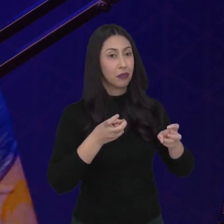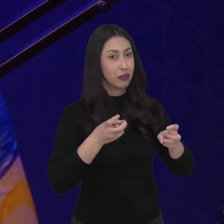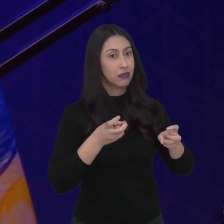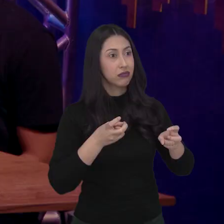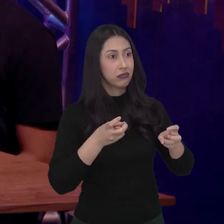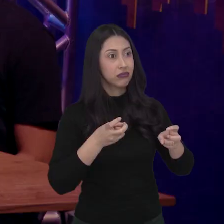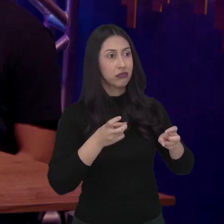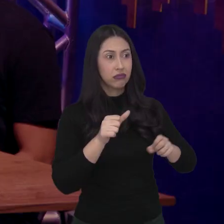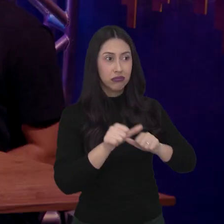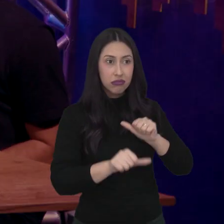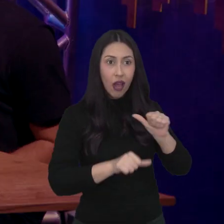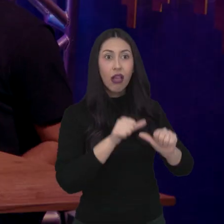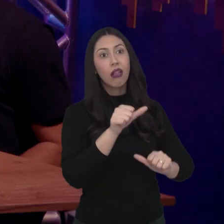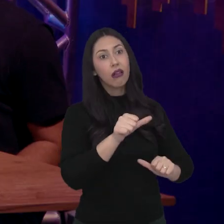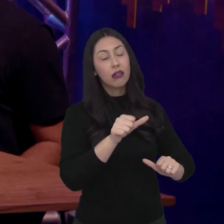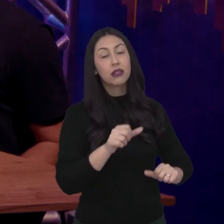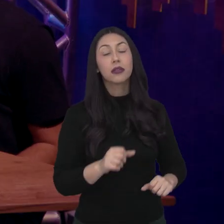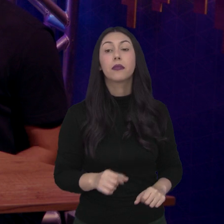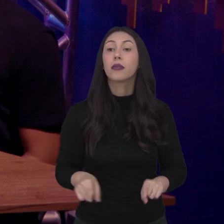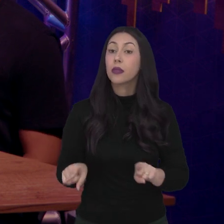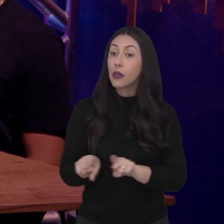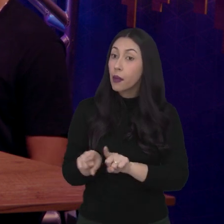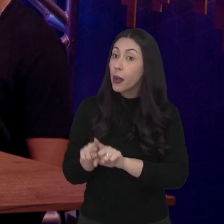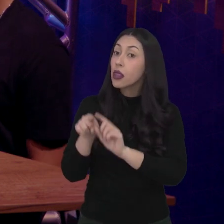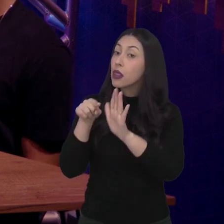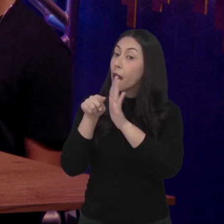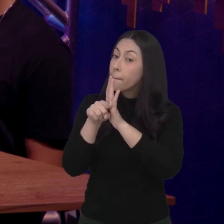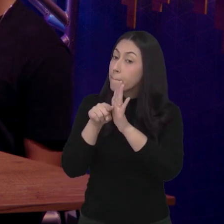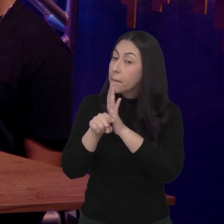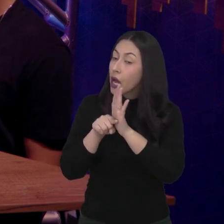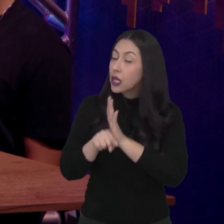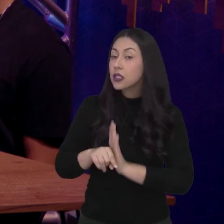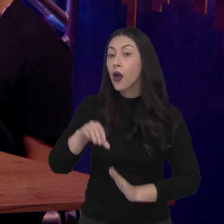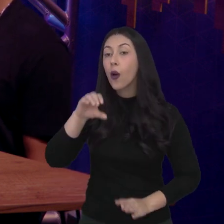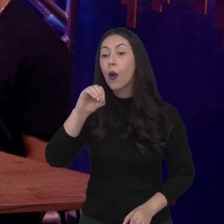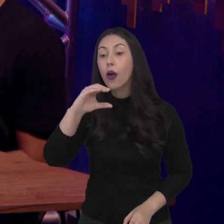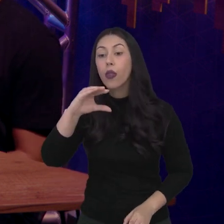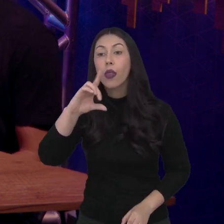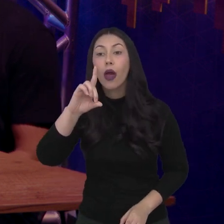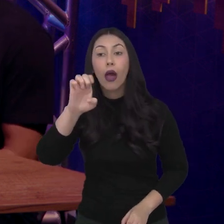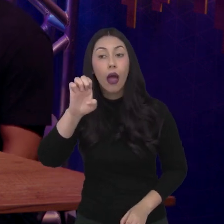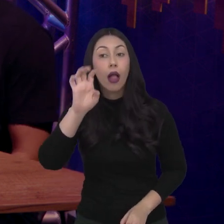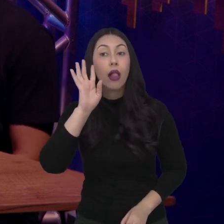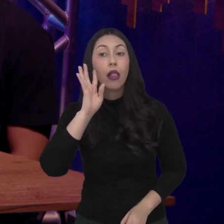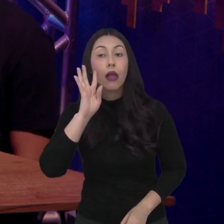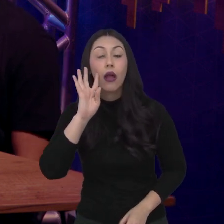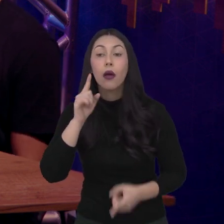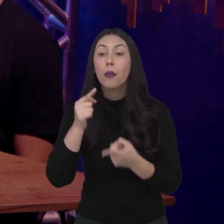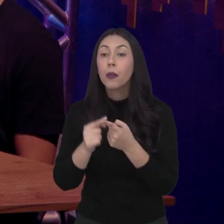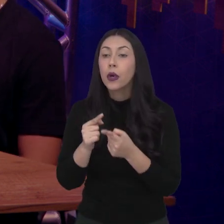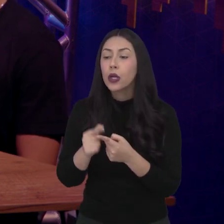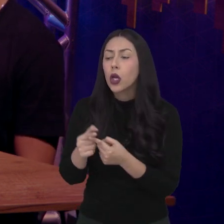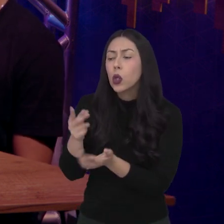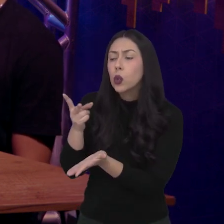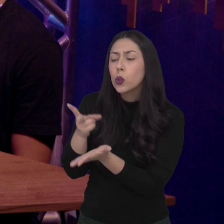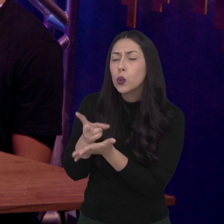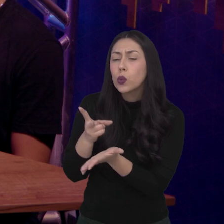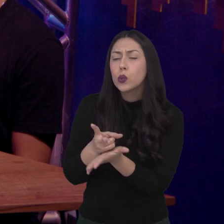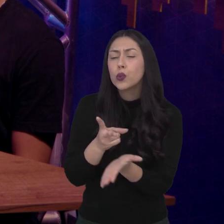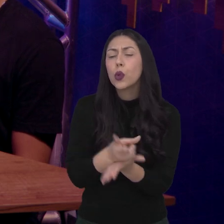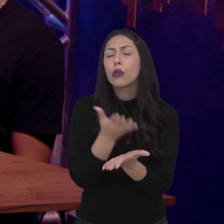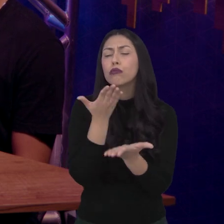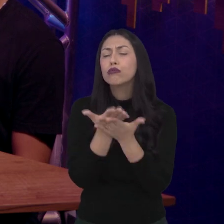né? E essa pesquisa da OCDE é legal, que a OCDE continuou fazendo esse